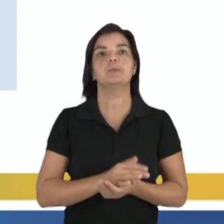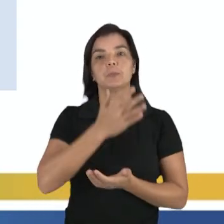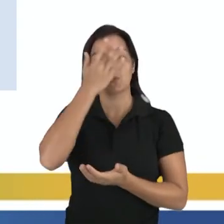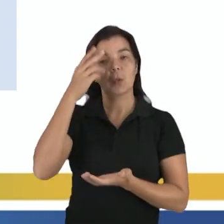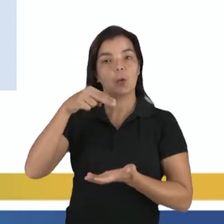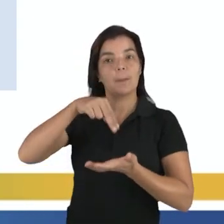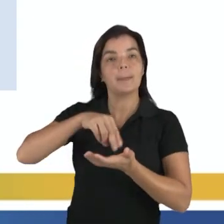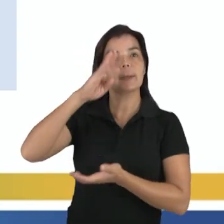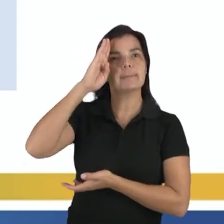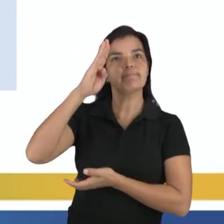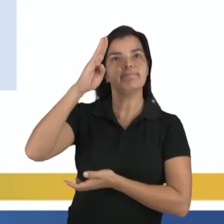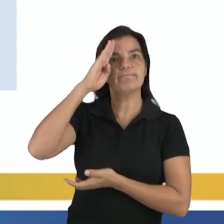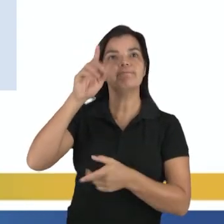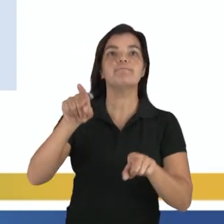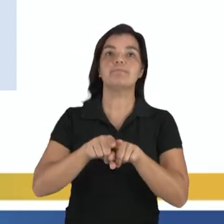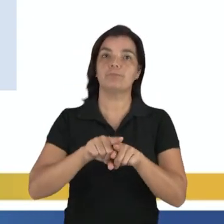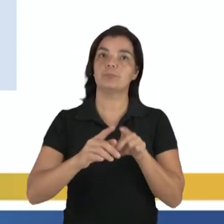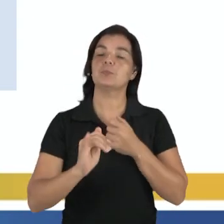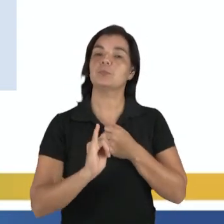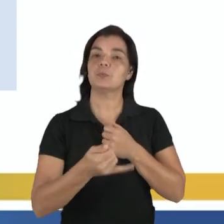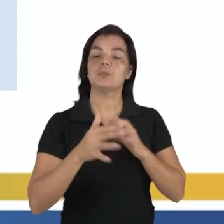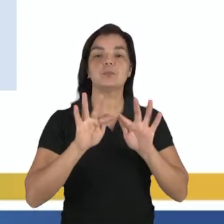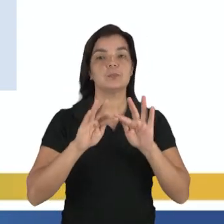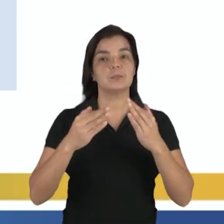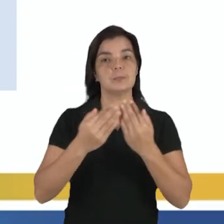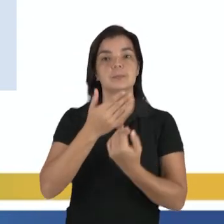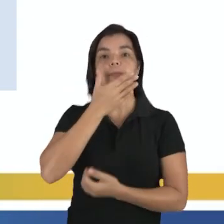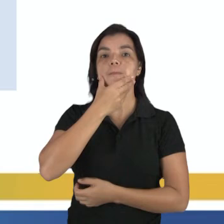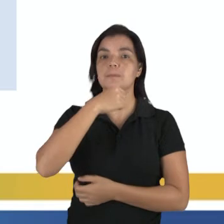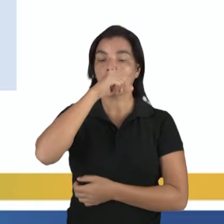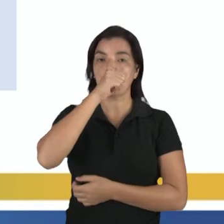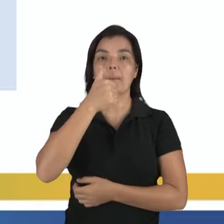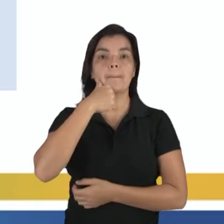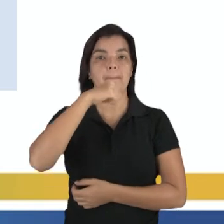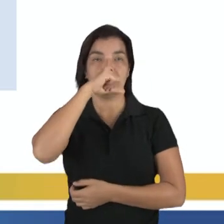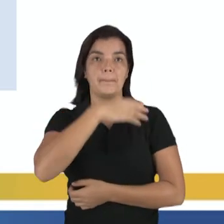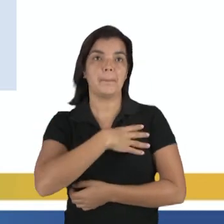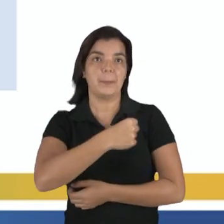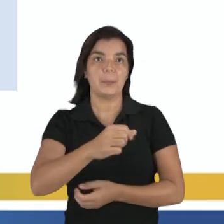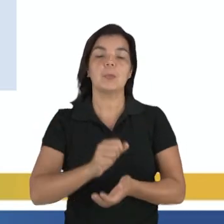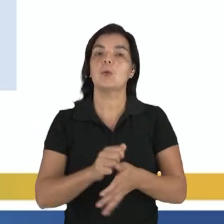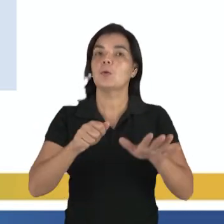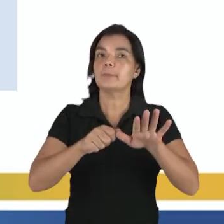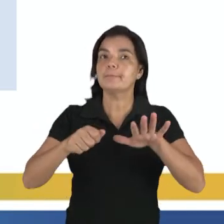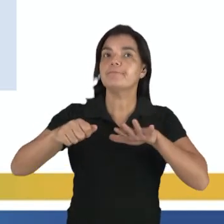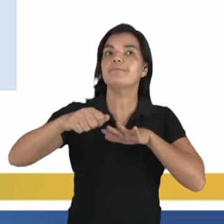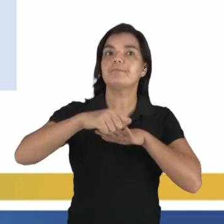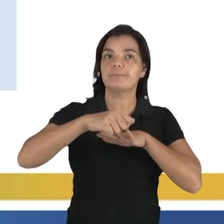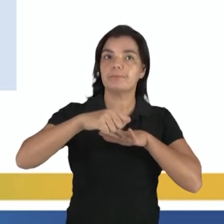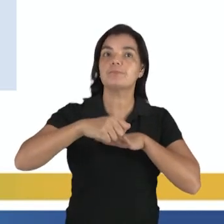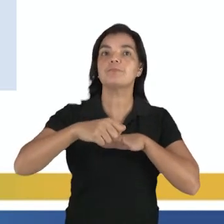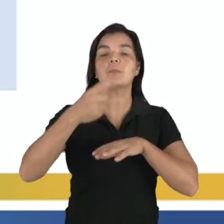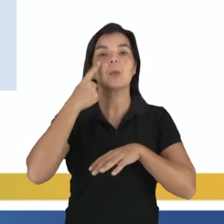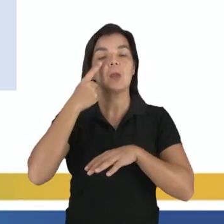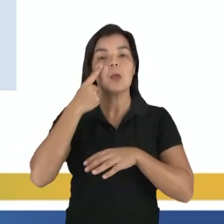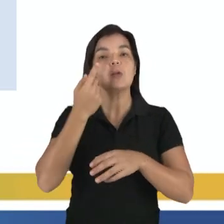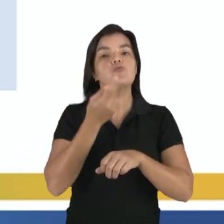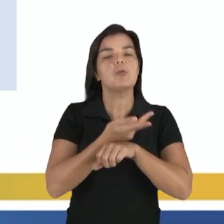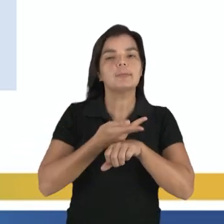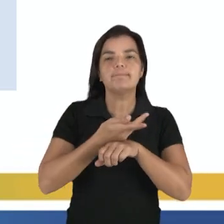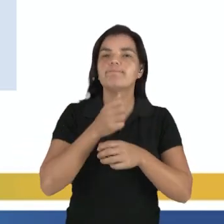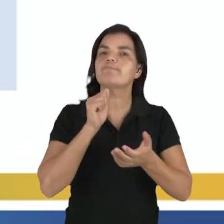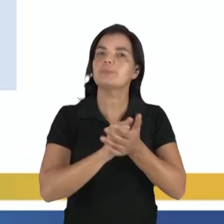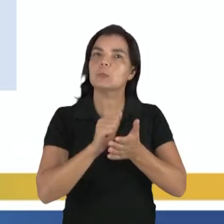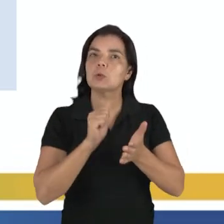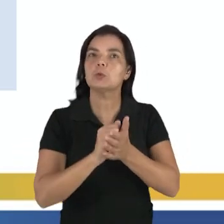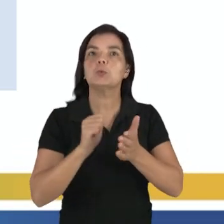os personagens principais, o narrador, a família, que seria o pai, a mãe e a filha, o enredo, que é justamente a procura do